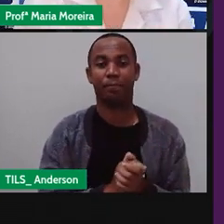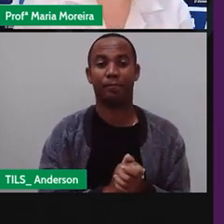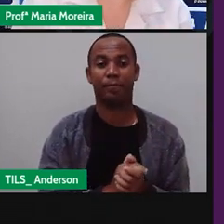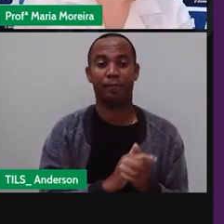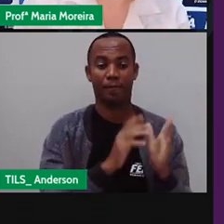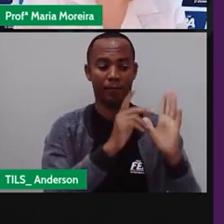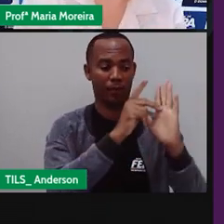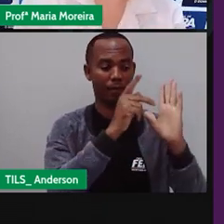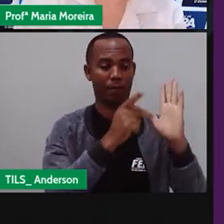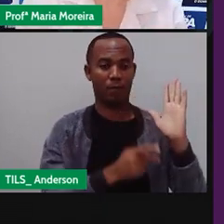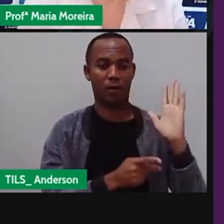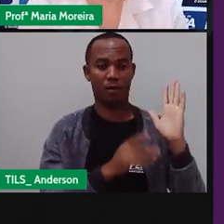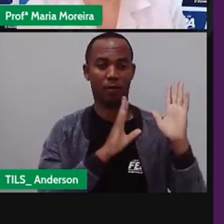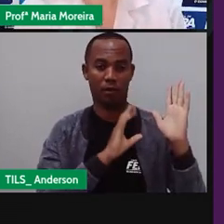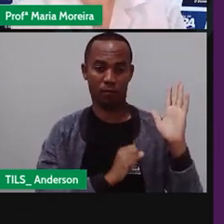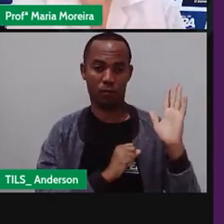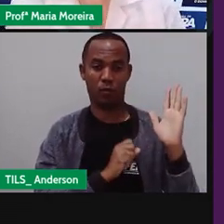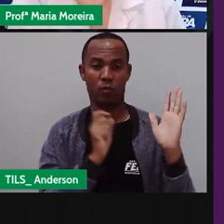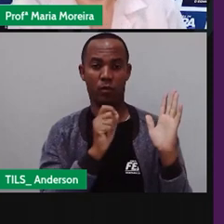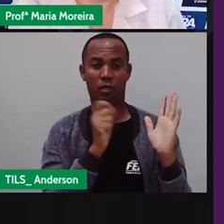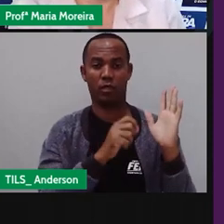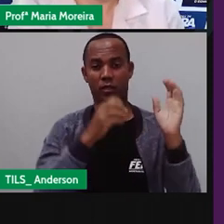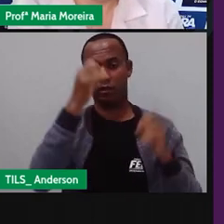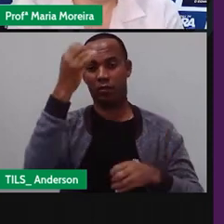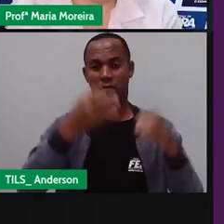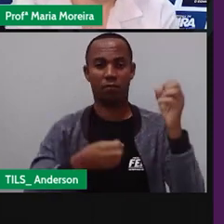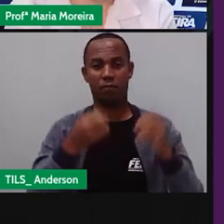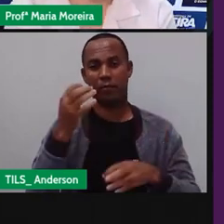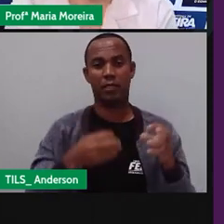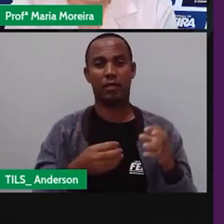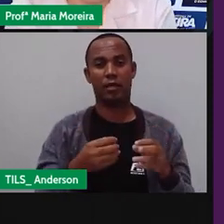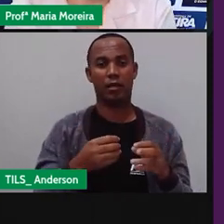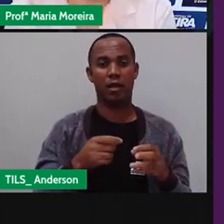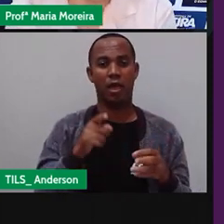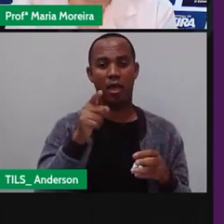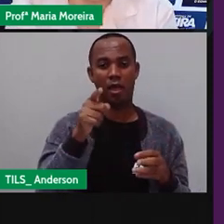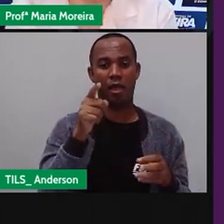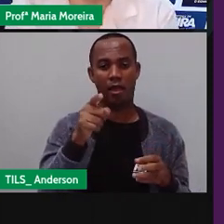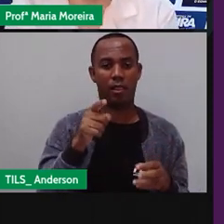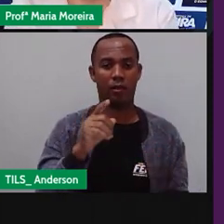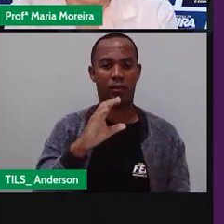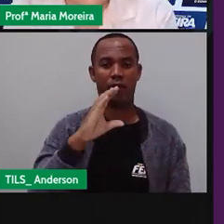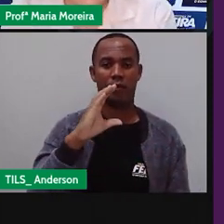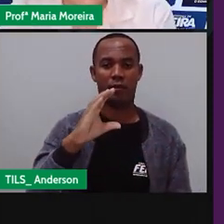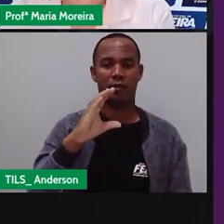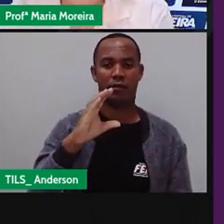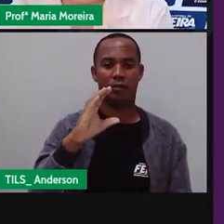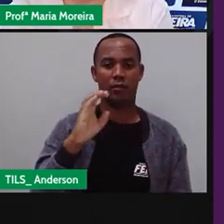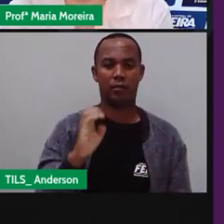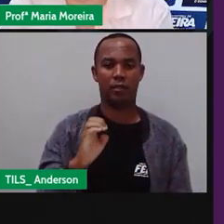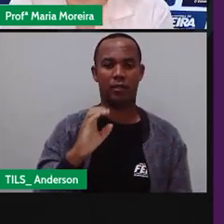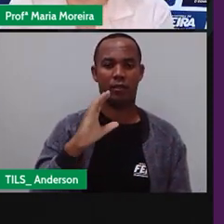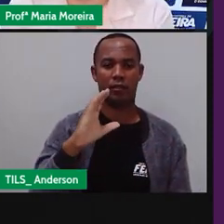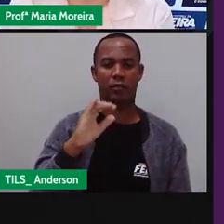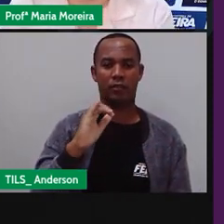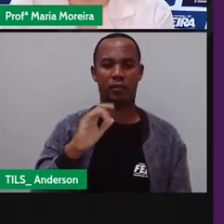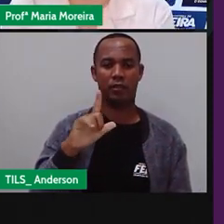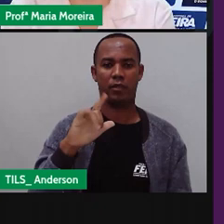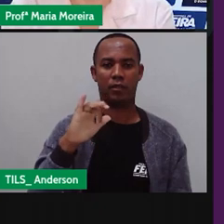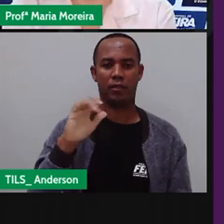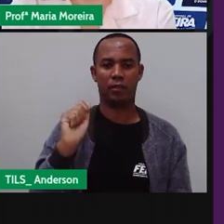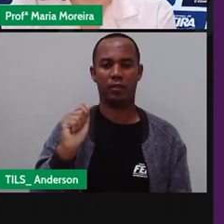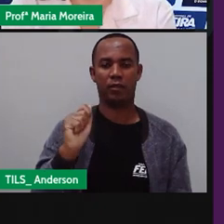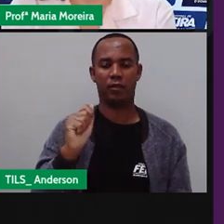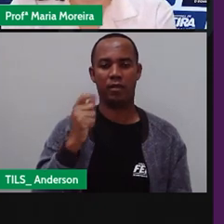poema é A Bailarina, tá? E ele foi escrito por quem? A autora dele, Cecília Meirelles.